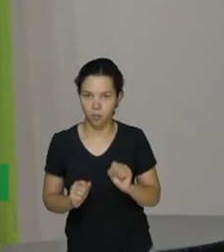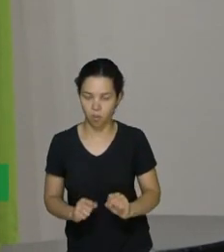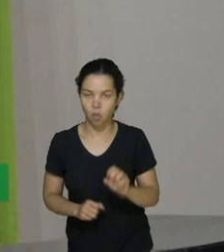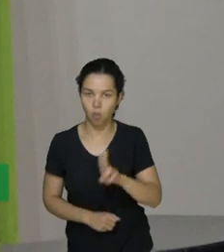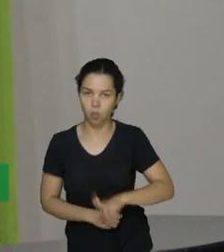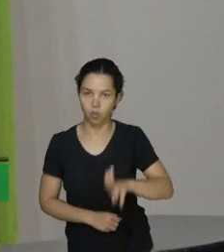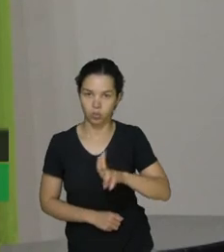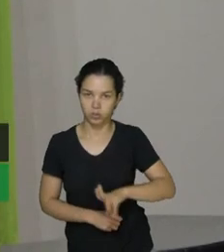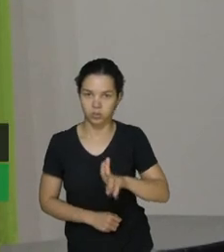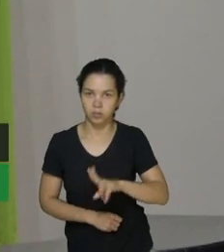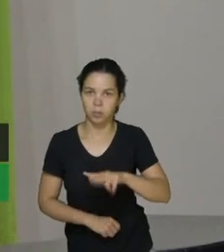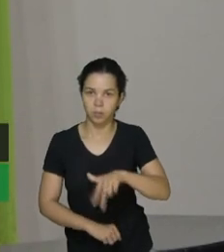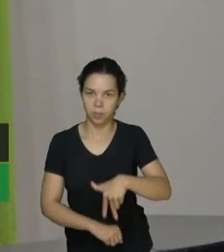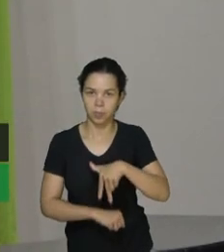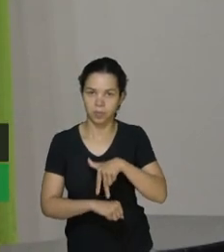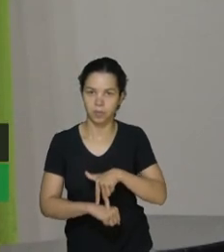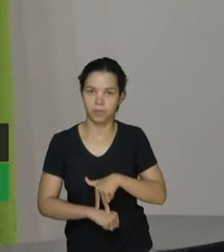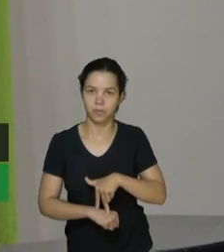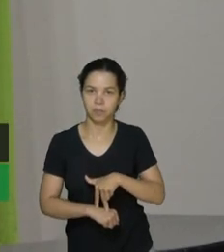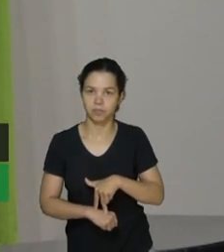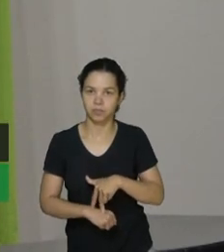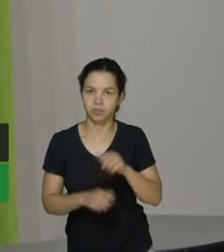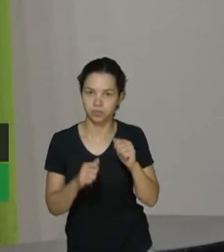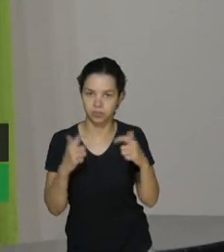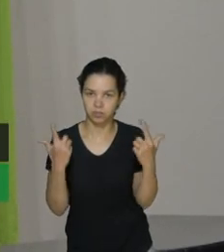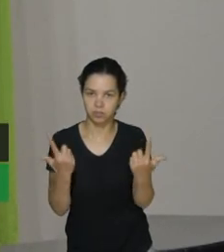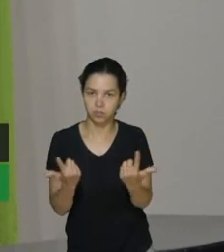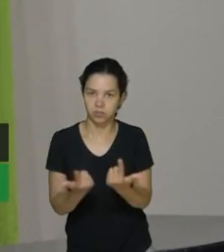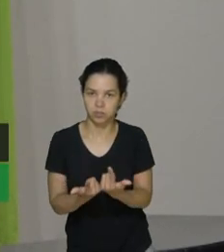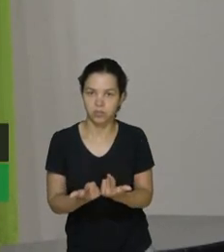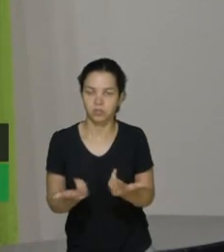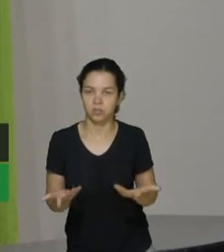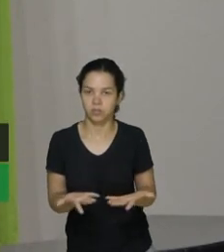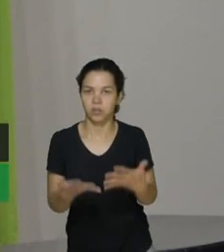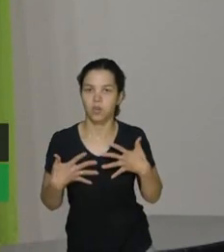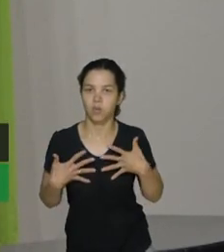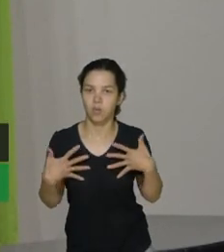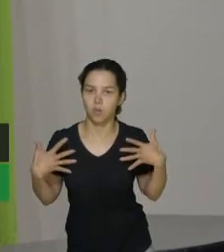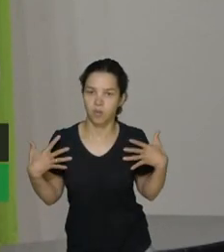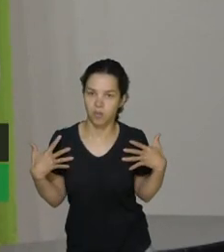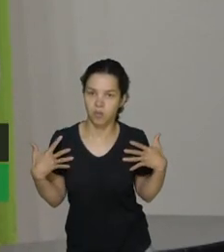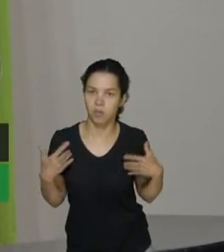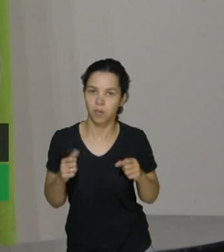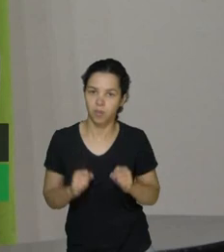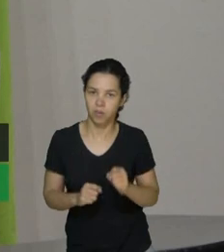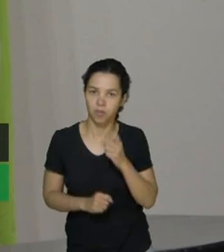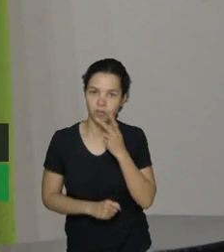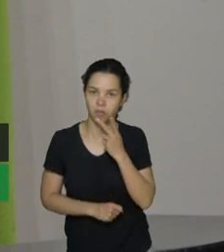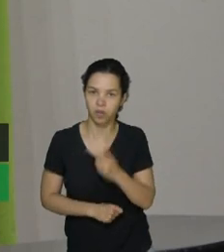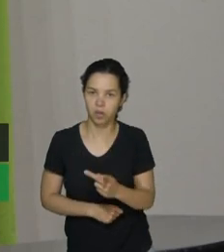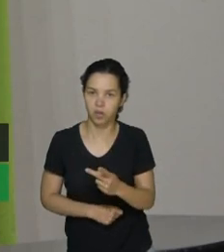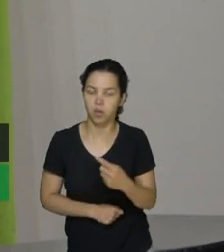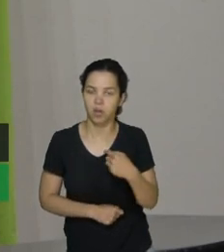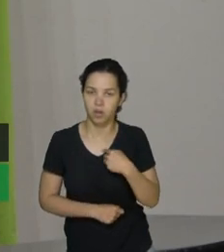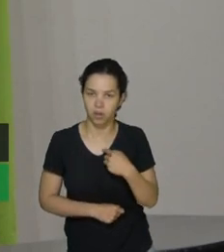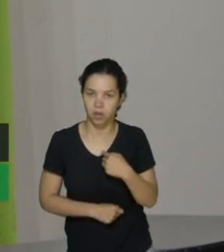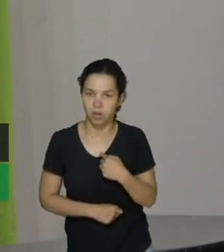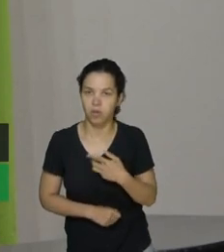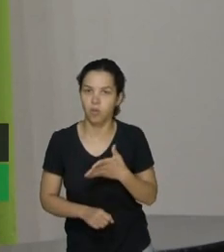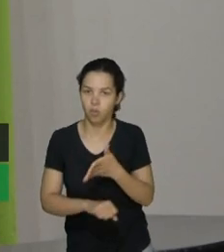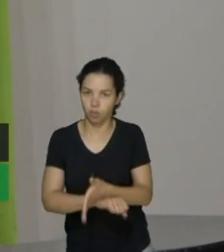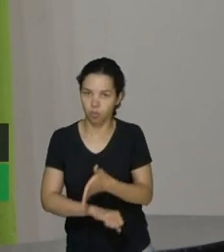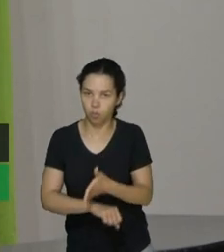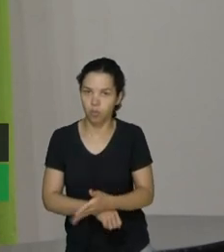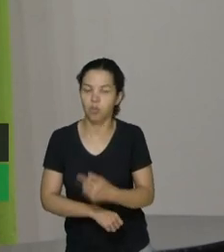utilizar a tribuna da Assembleia Legislativa. Que honra poder dizer, eu fui, eu